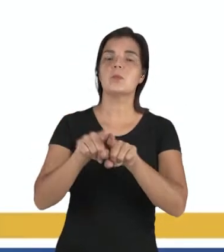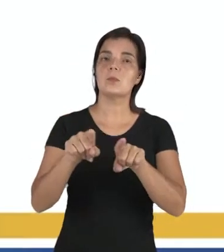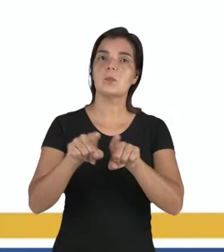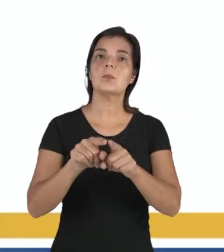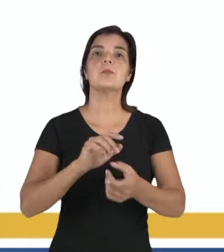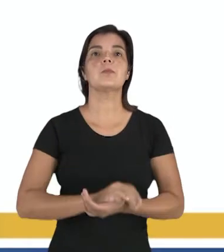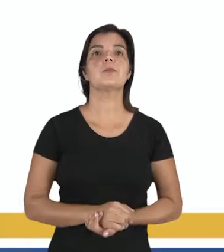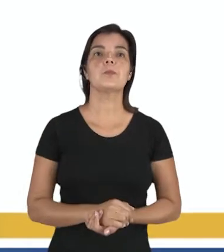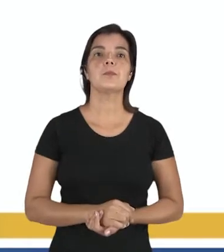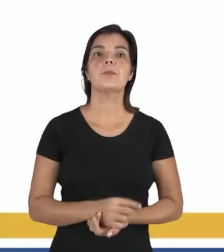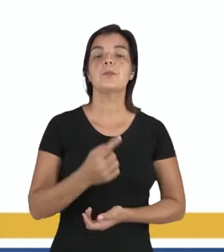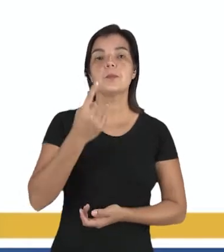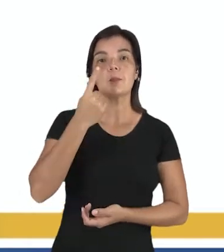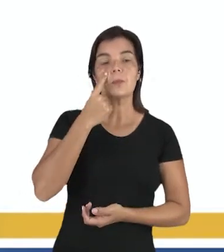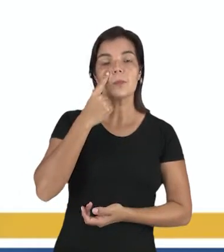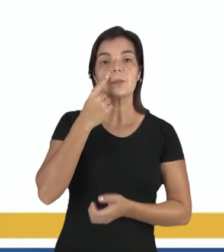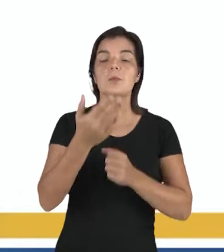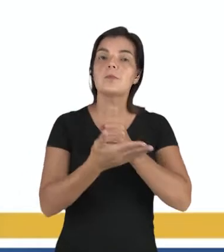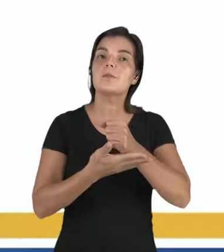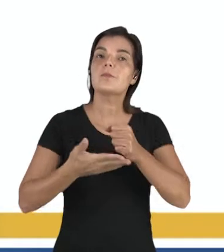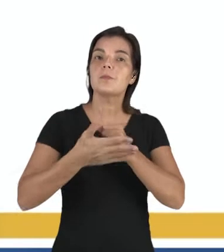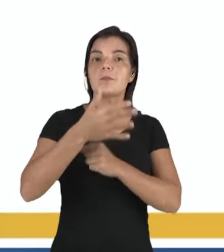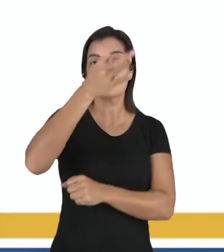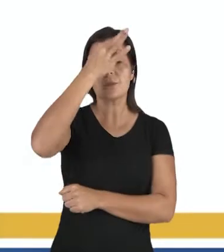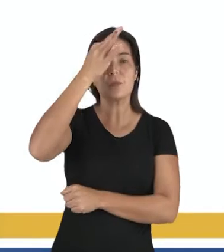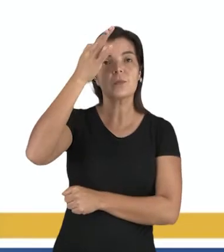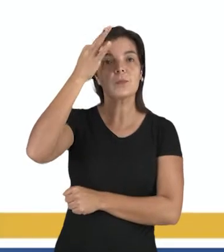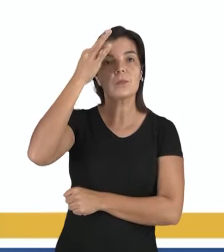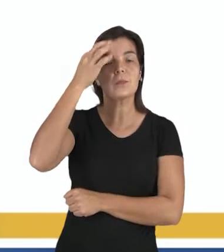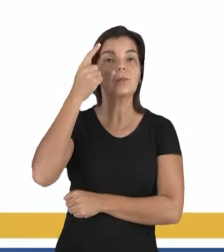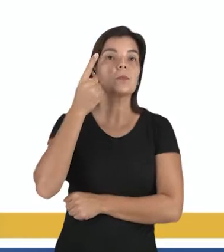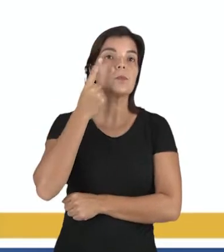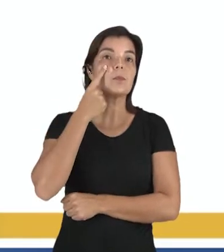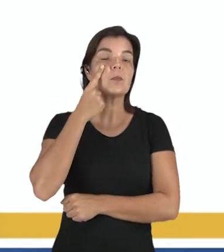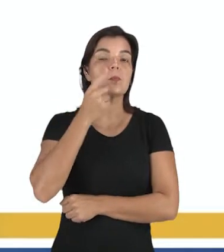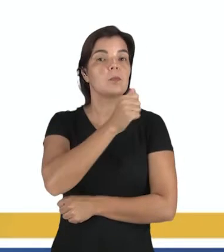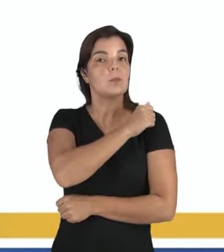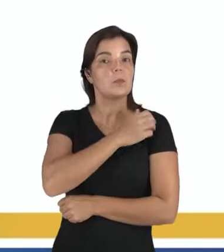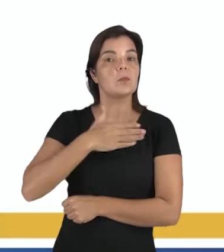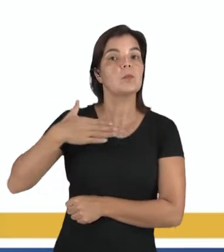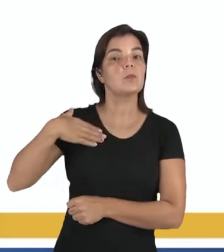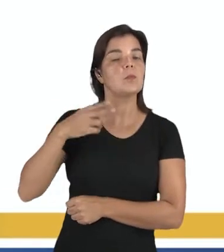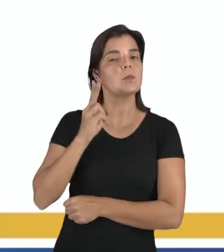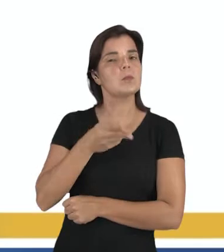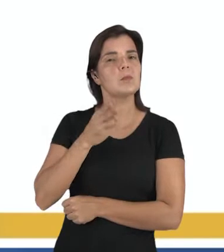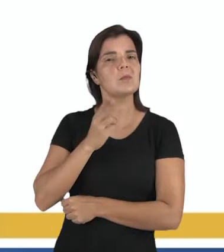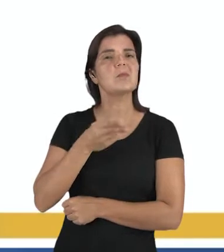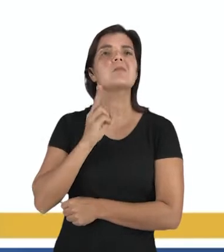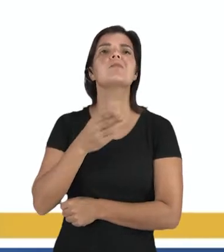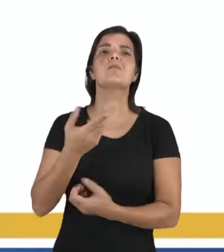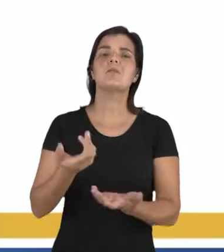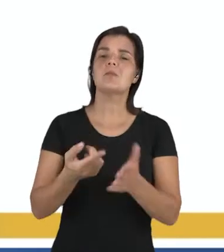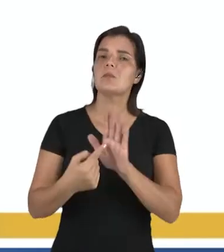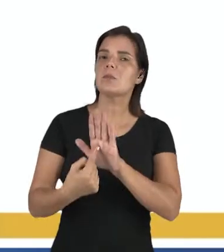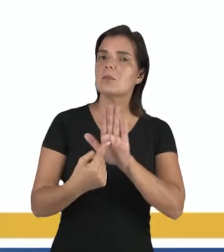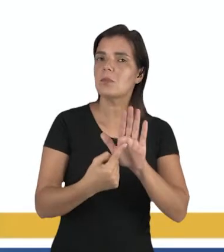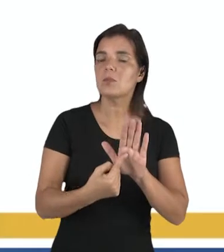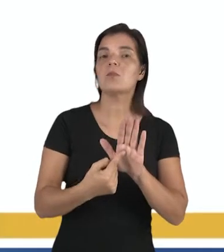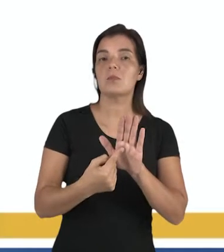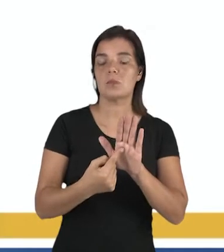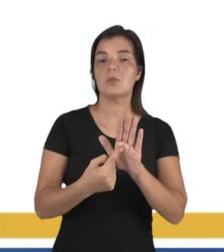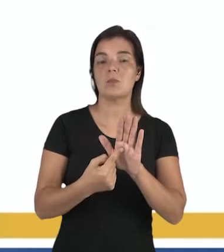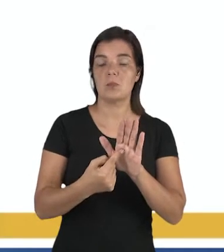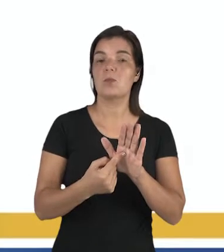contemplativa, no sentido de que a sua base filosófica porque Aristóteles, mesmo dando uma prioridade ao